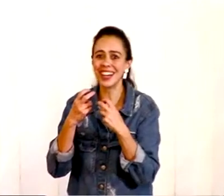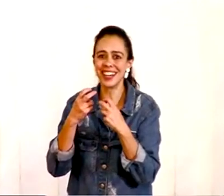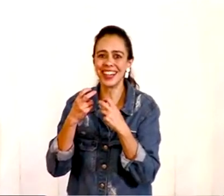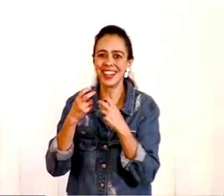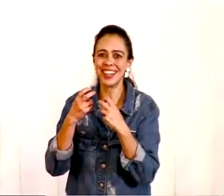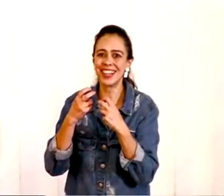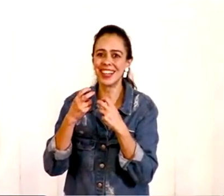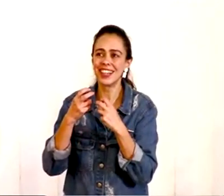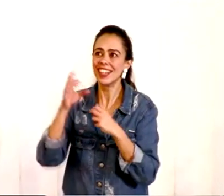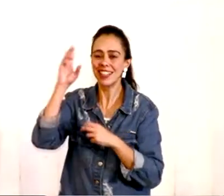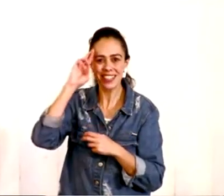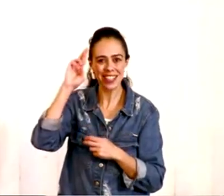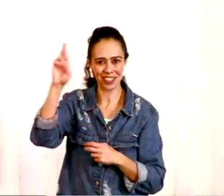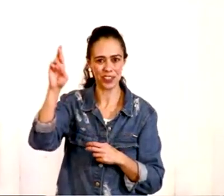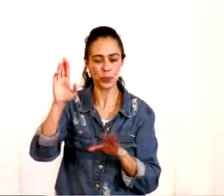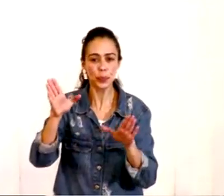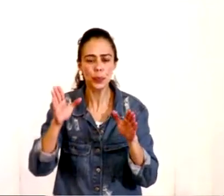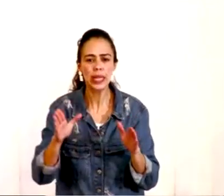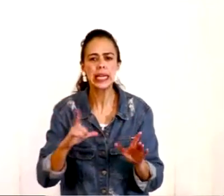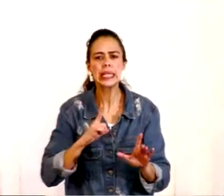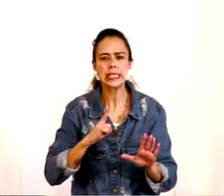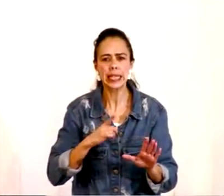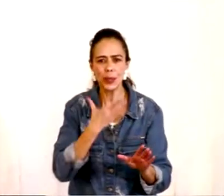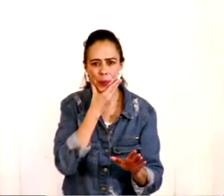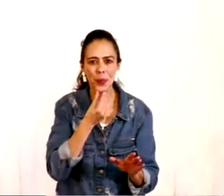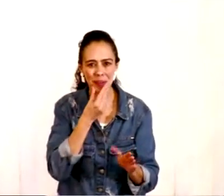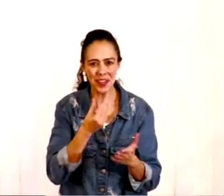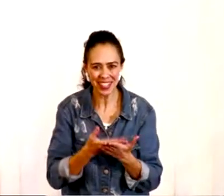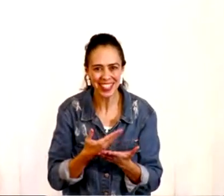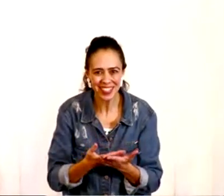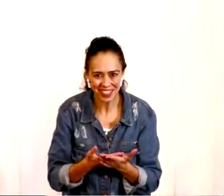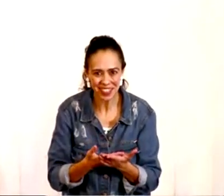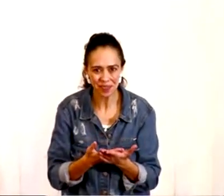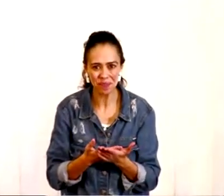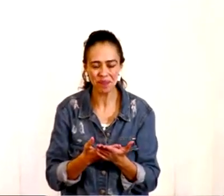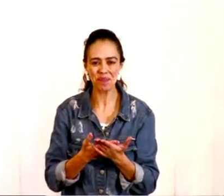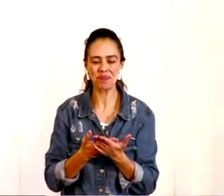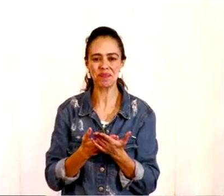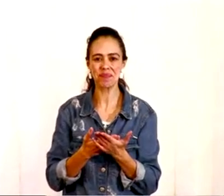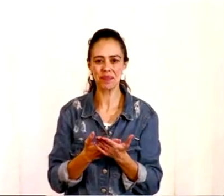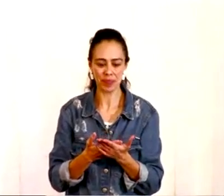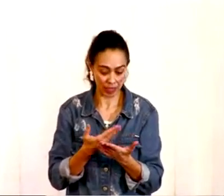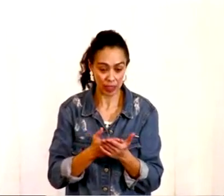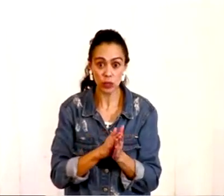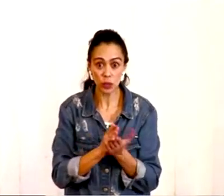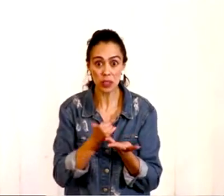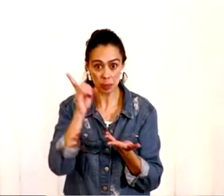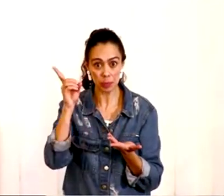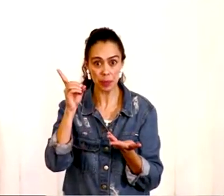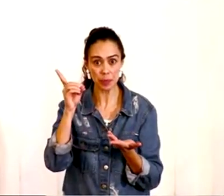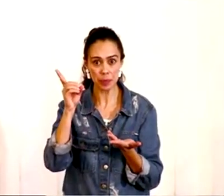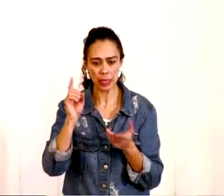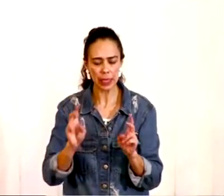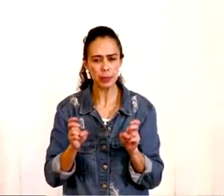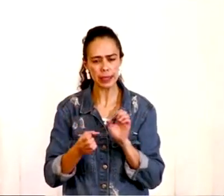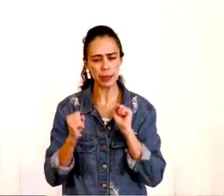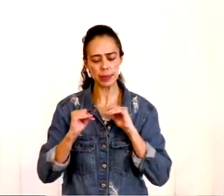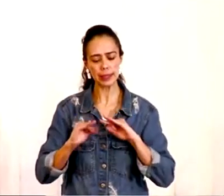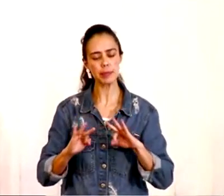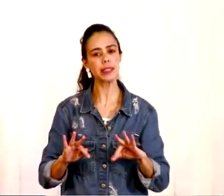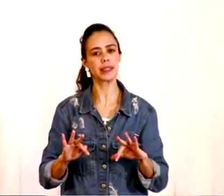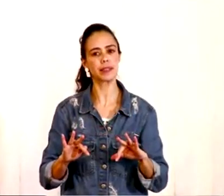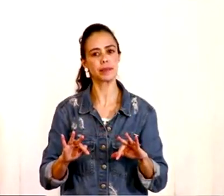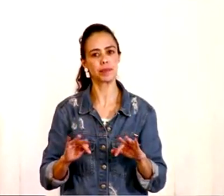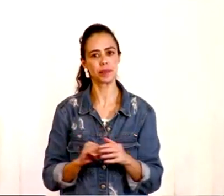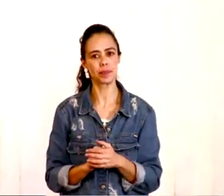dizer algo muito interessante. Na linhagem de Caim, vemos prósperos desenvolvimentos culturais, mas o povo